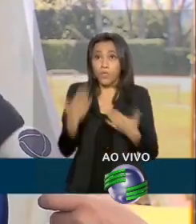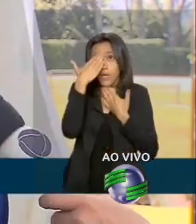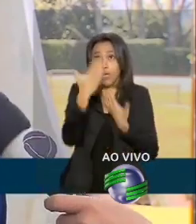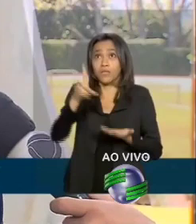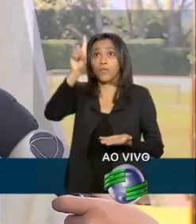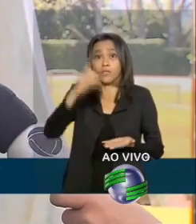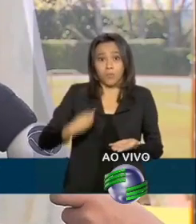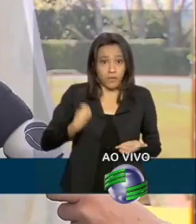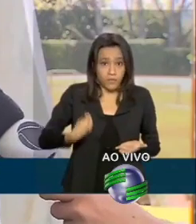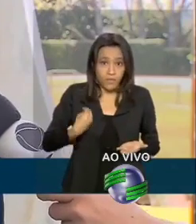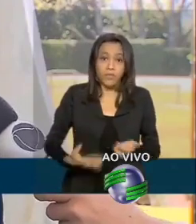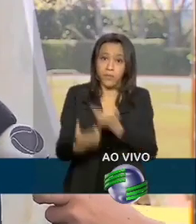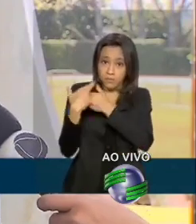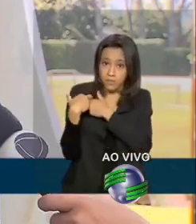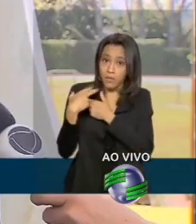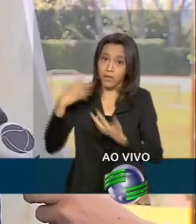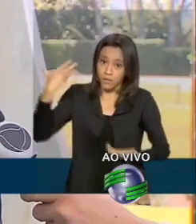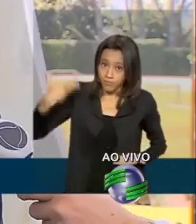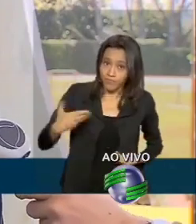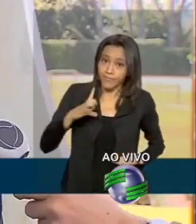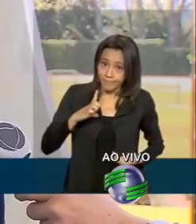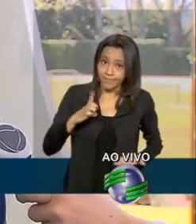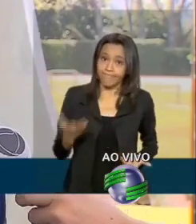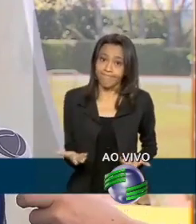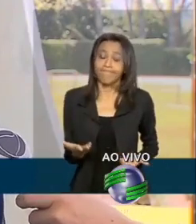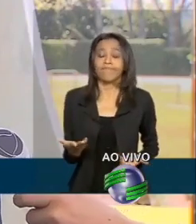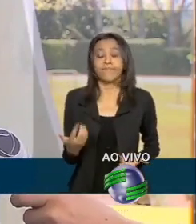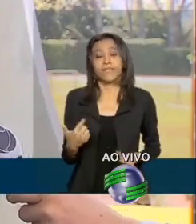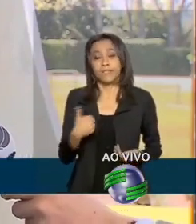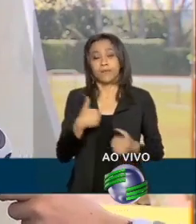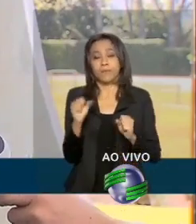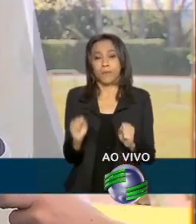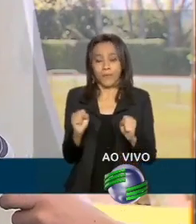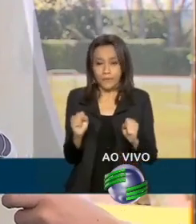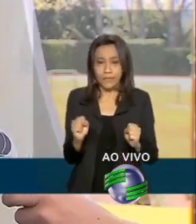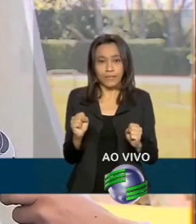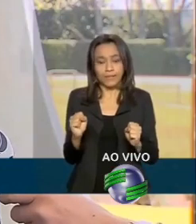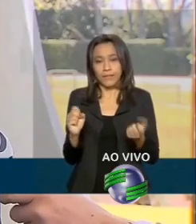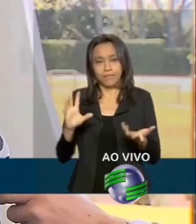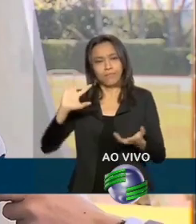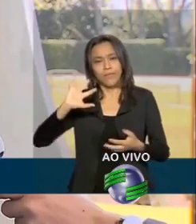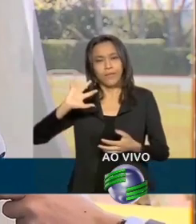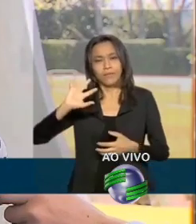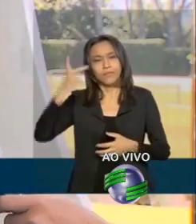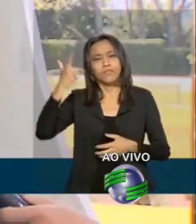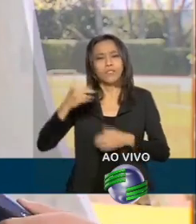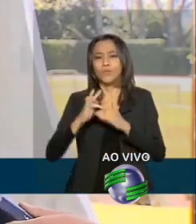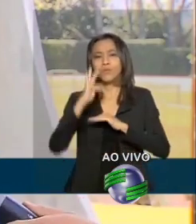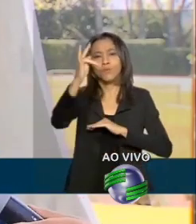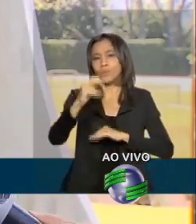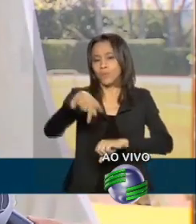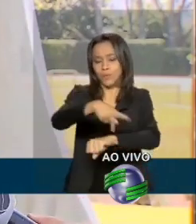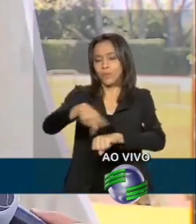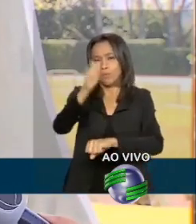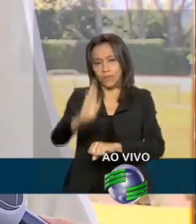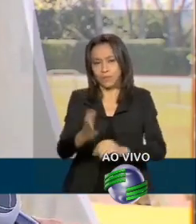pela função que eu tenho, onde eu posso, então, dessa forma, decidir o futuro desse grande país chamado Brasil. Presidente, as pessoas que